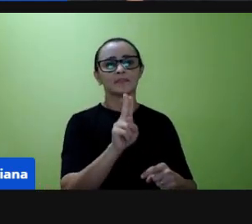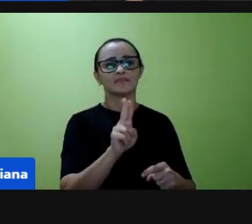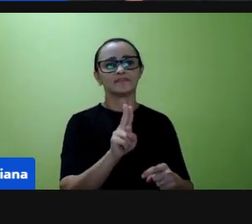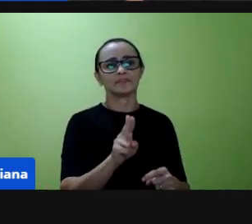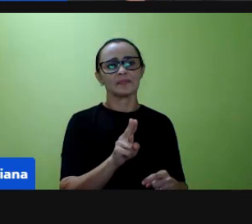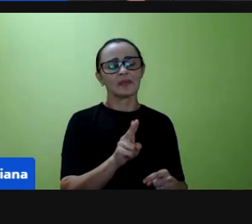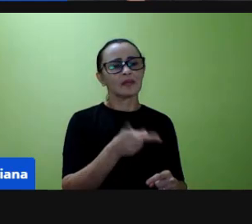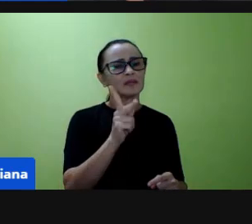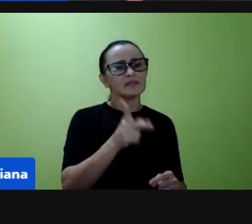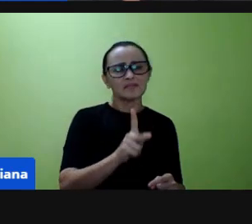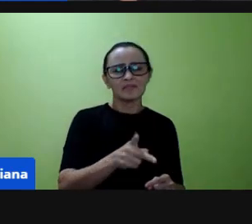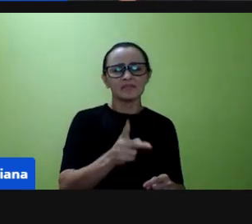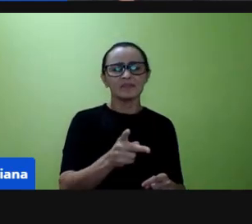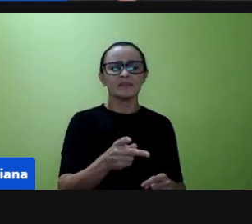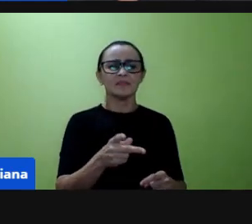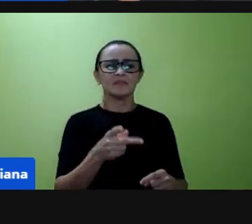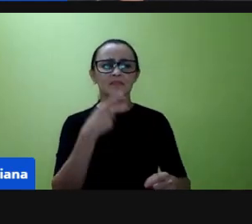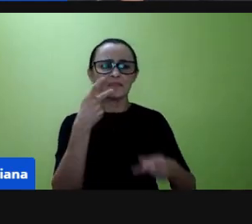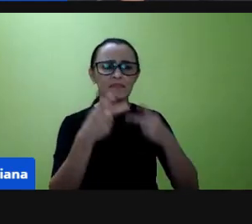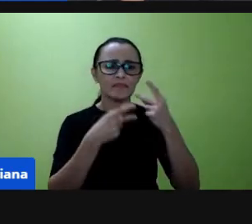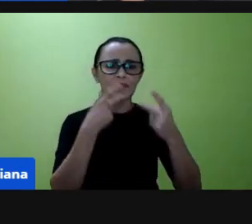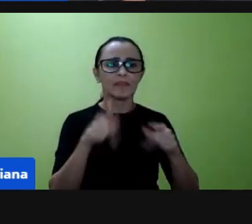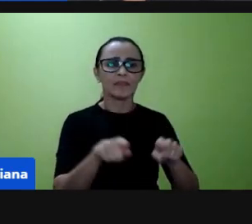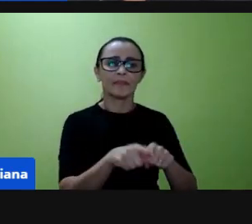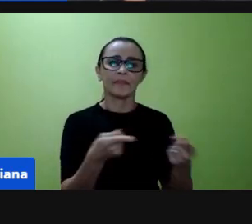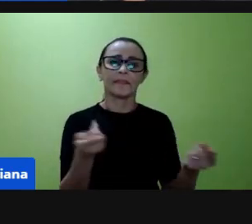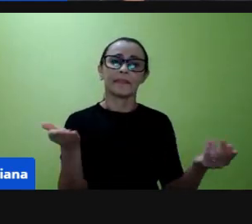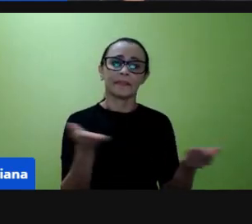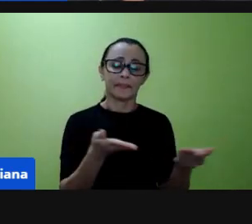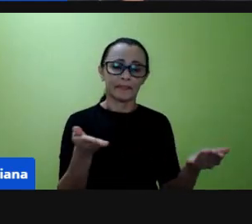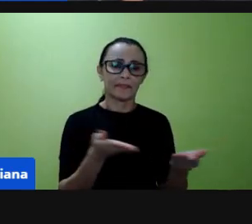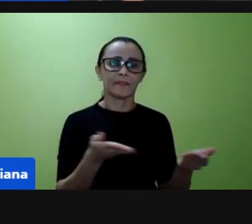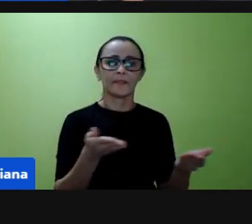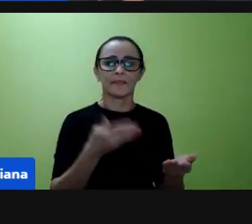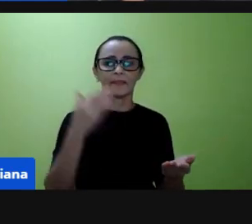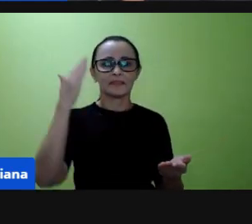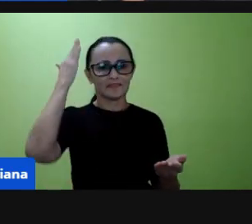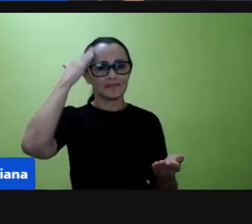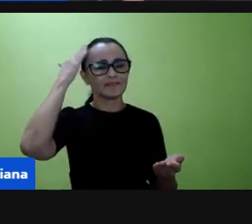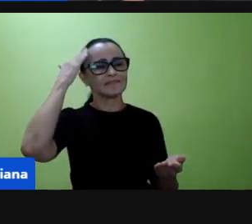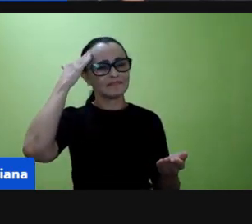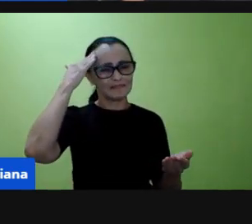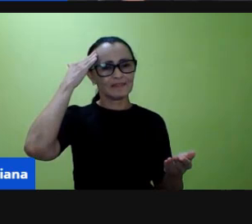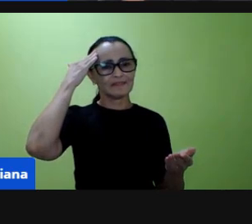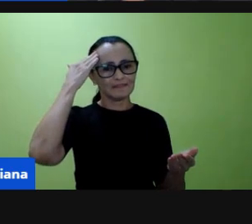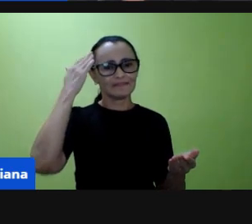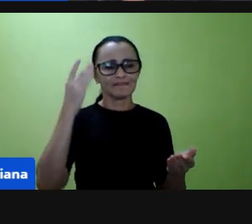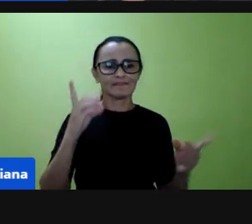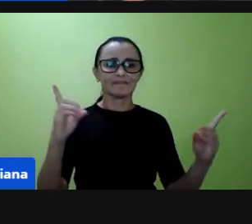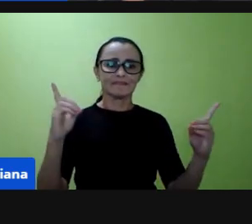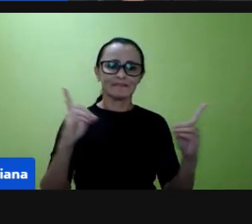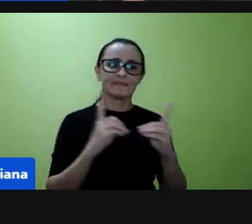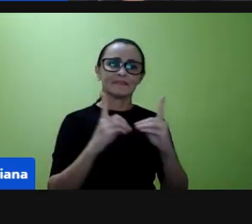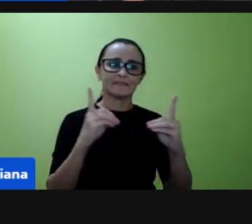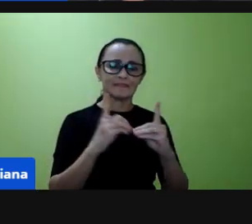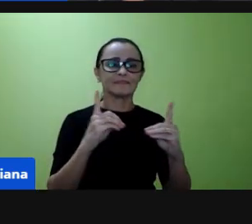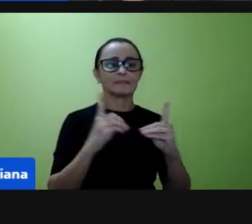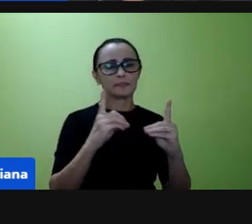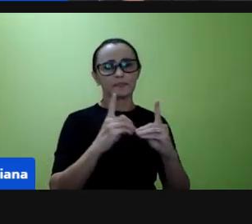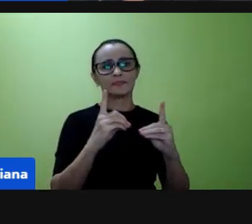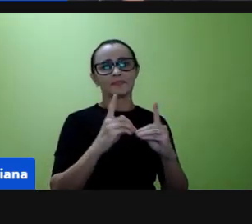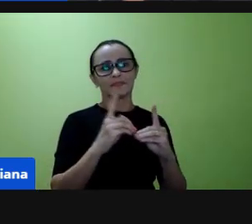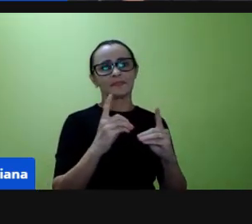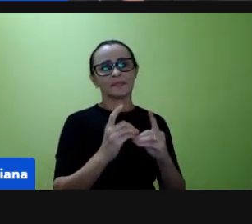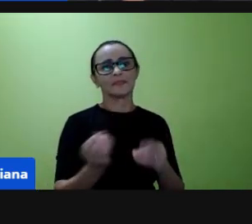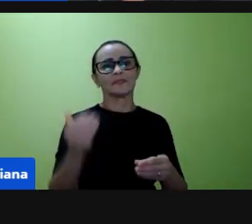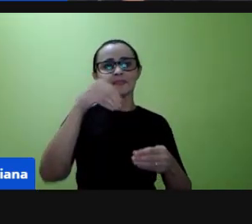usar, agora nós entendemos que vai fazer parte da nossa didática de sala de aula, vai fazer parte do nosso conteúdo. Por